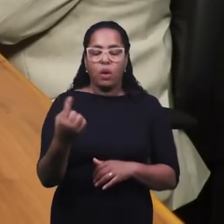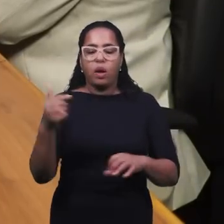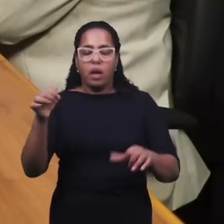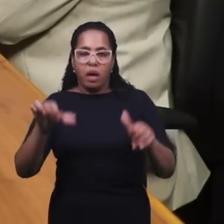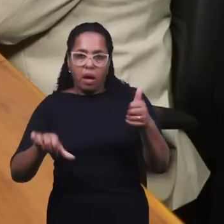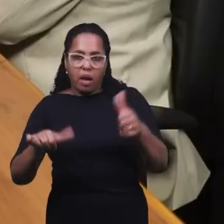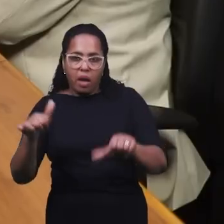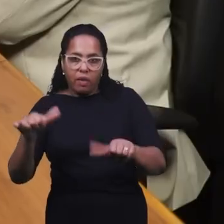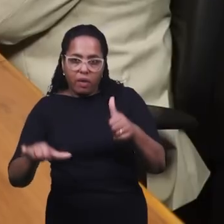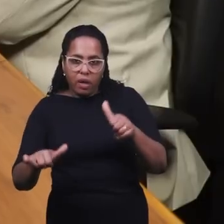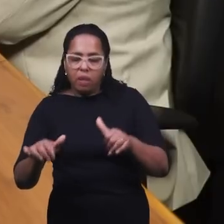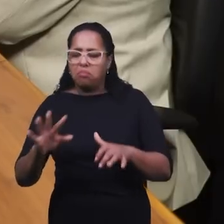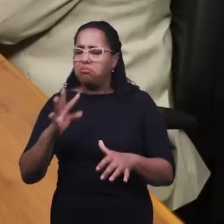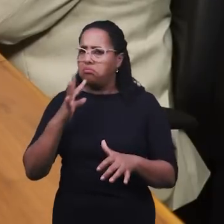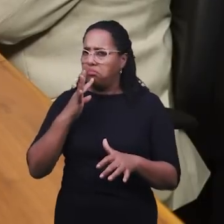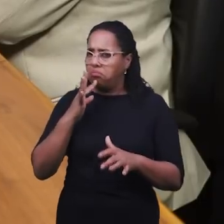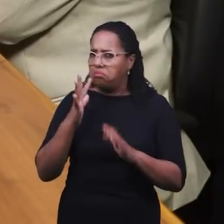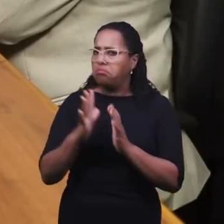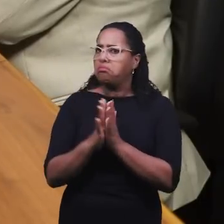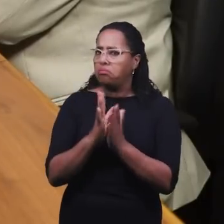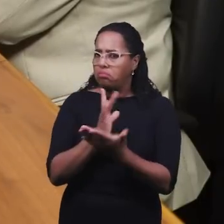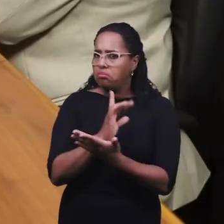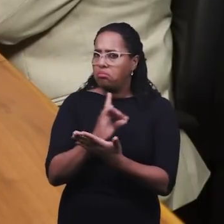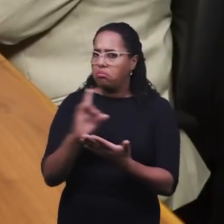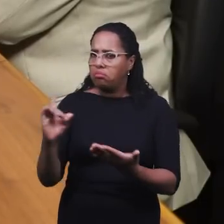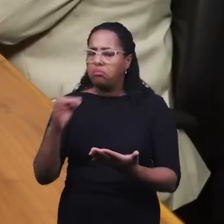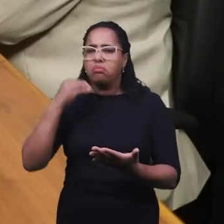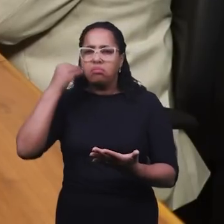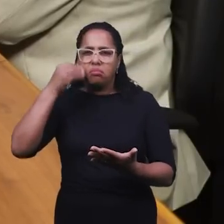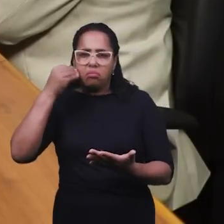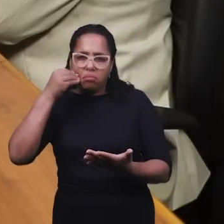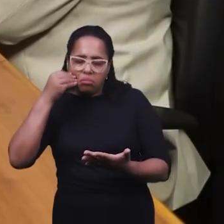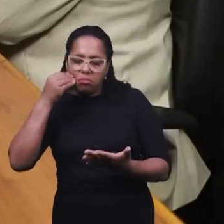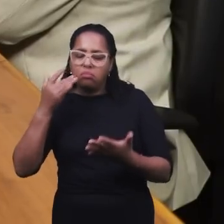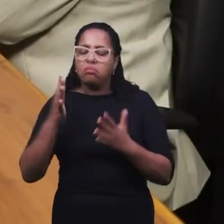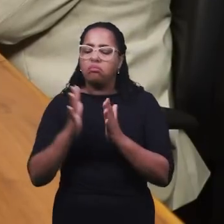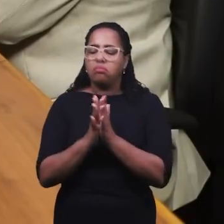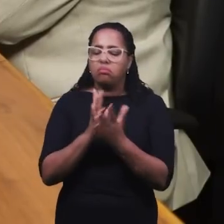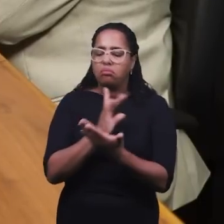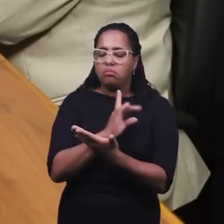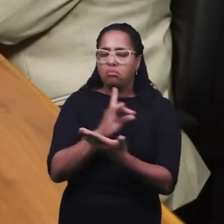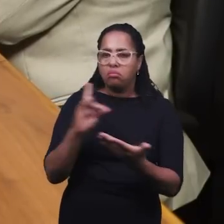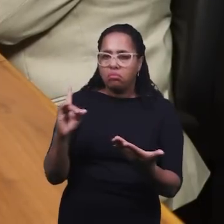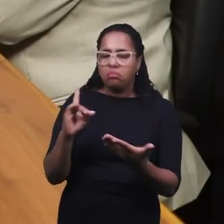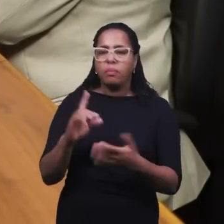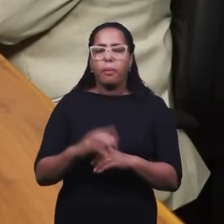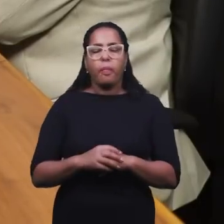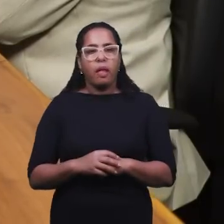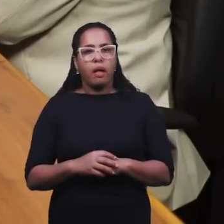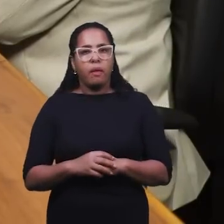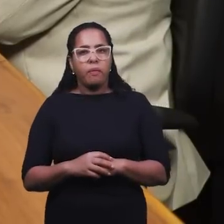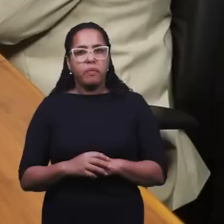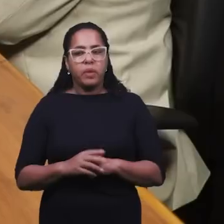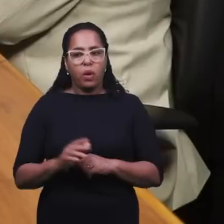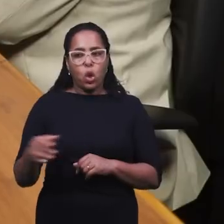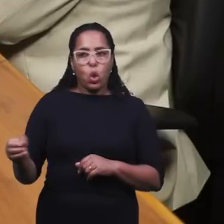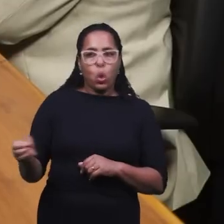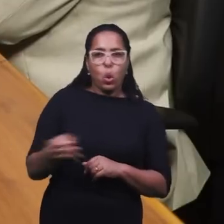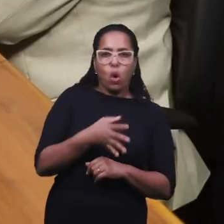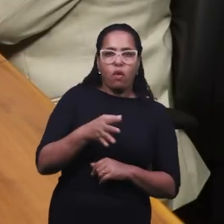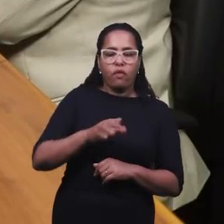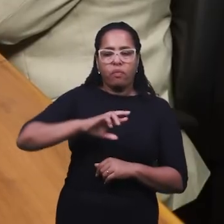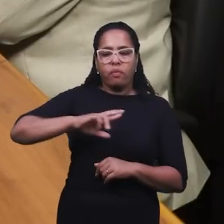é que primeiro nós avaliamos, a nossa experiência agora, nós avaliamos ele não